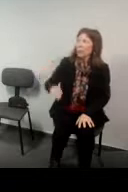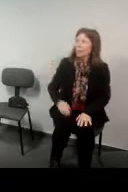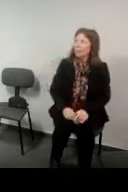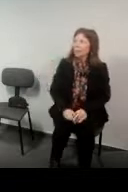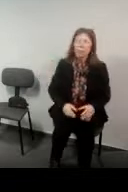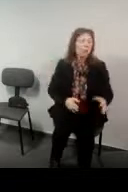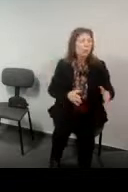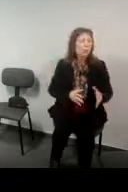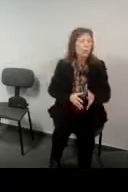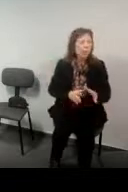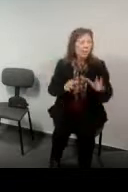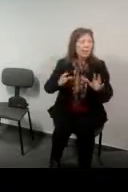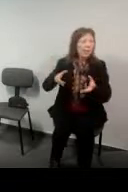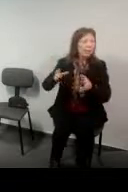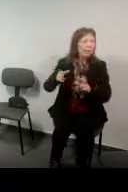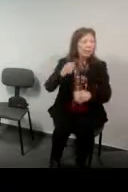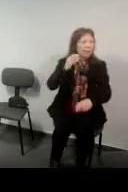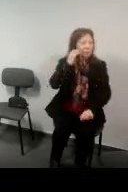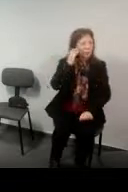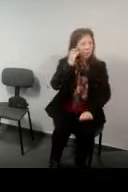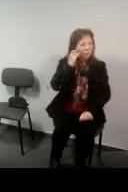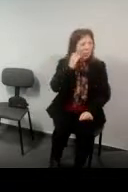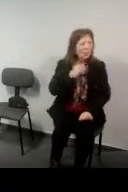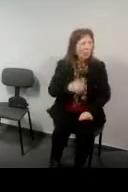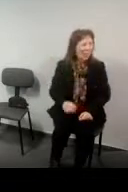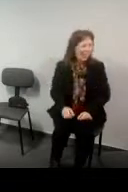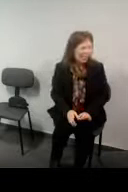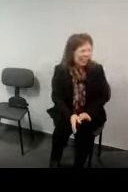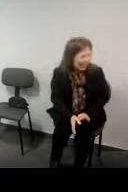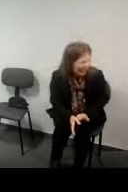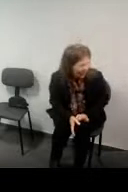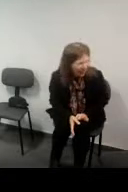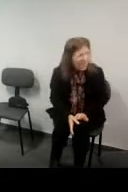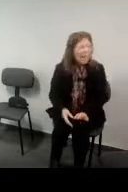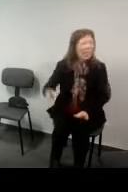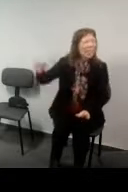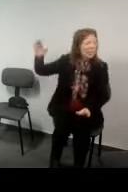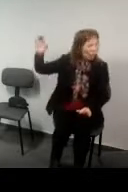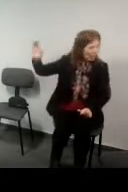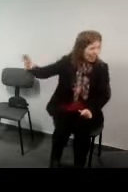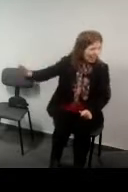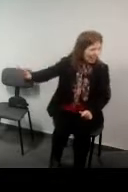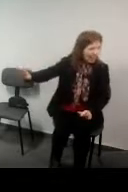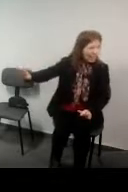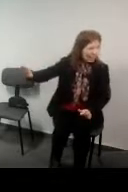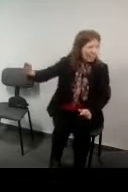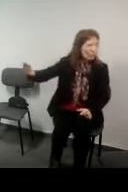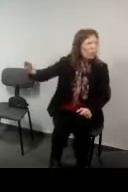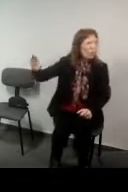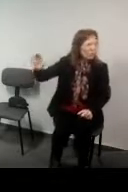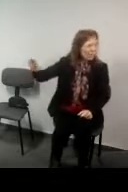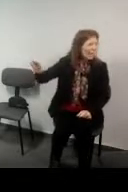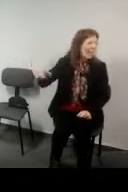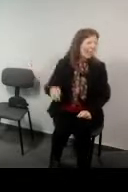caso do magnetizador, se vamos for... supor, aí o magnetizador... Deixa eu explicar. Até ali é só o paciente, certo?